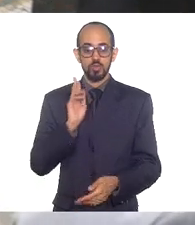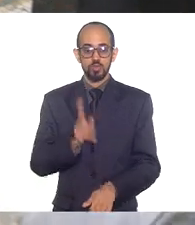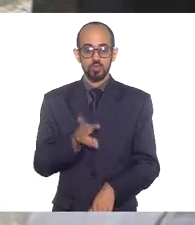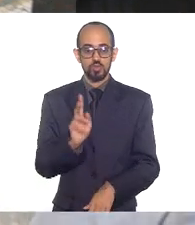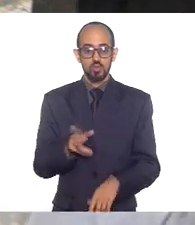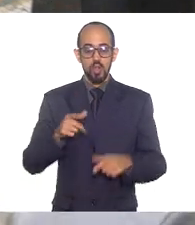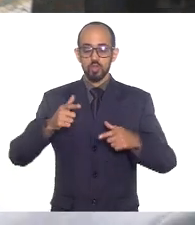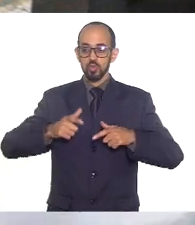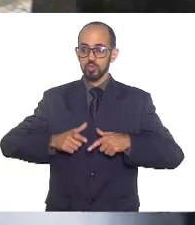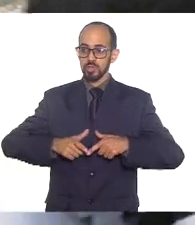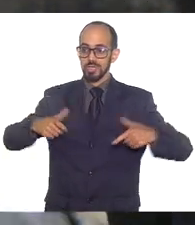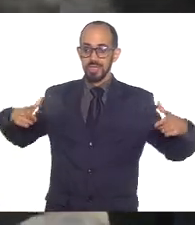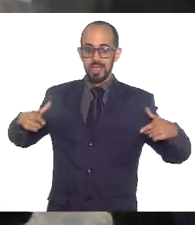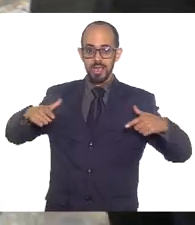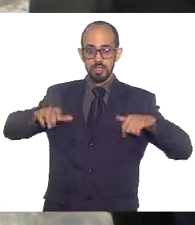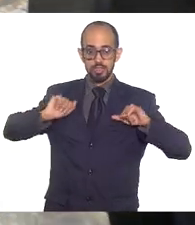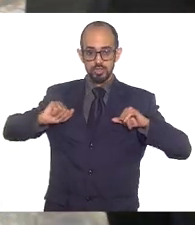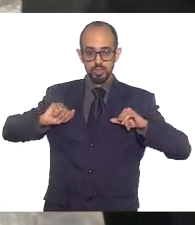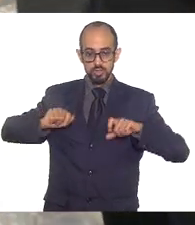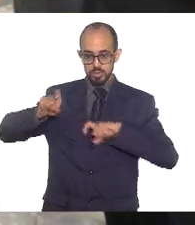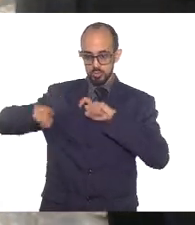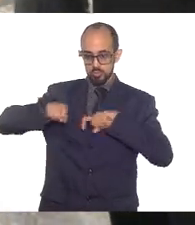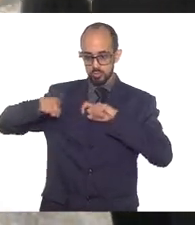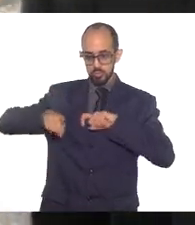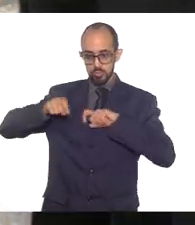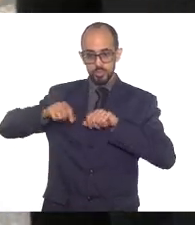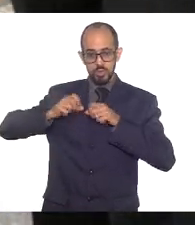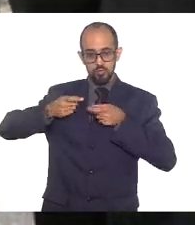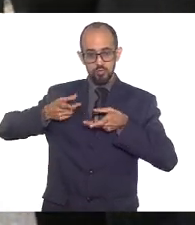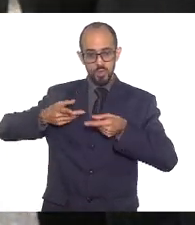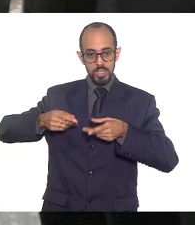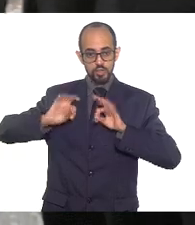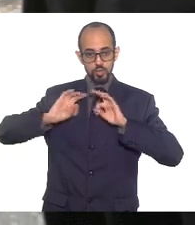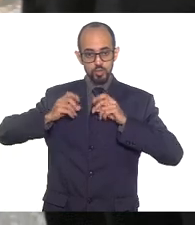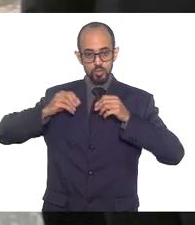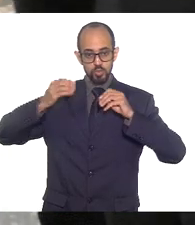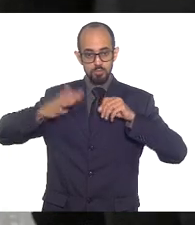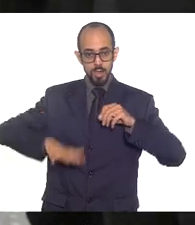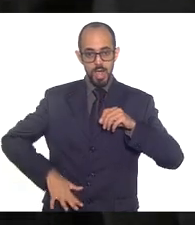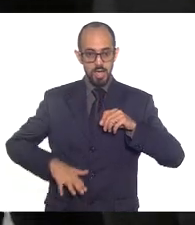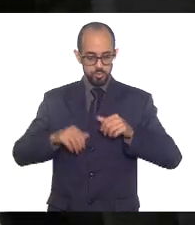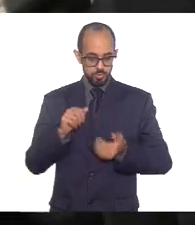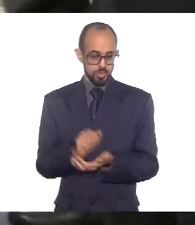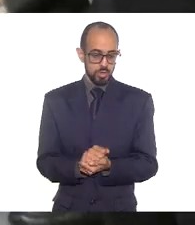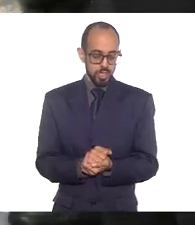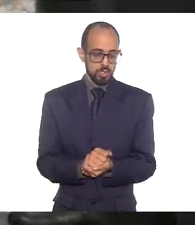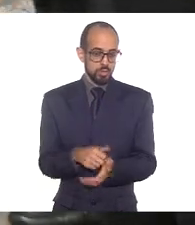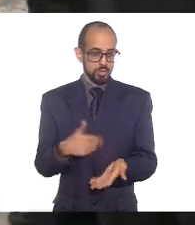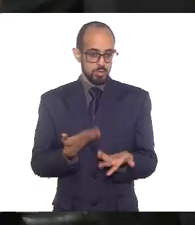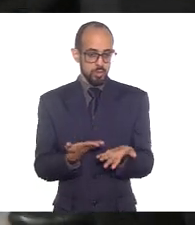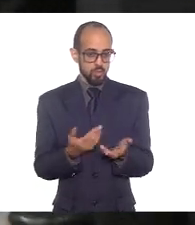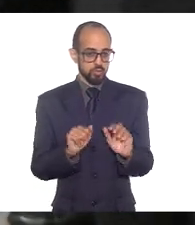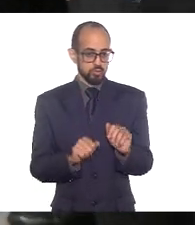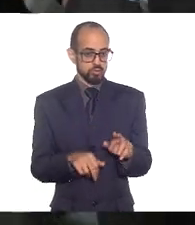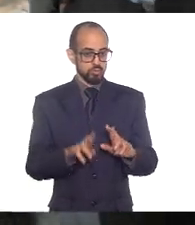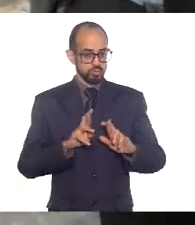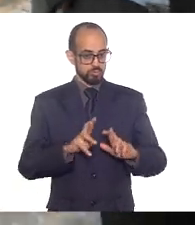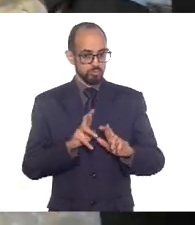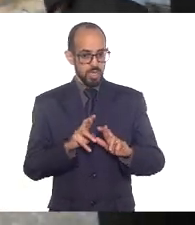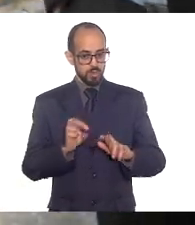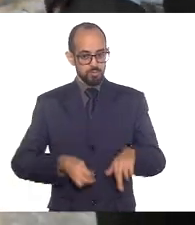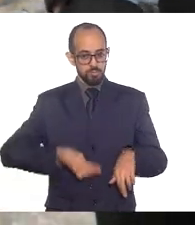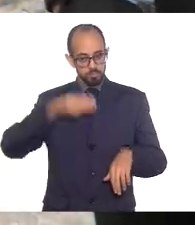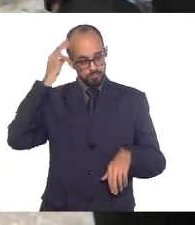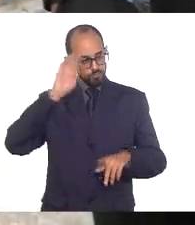intermercados que coloca sobre a mercadoria mais barata mas atravessa esquente muito agrotóxico e aqui Deputado Márcio Pacheco